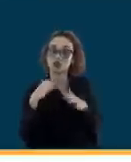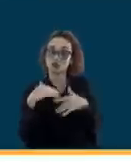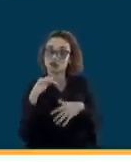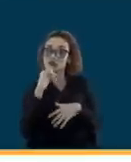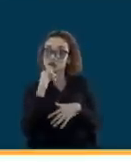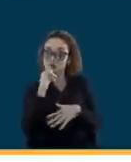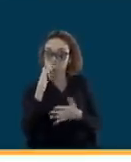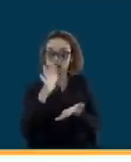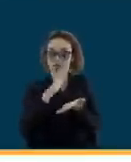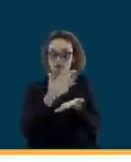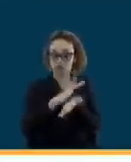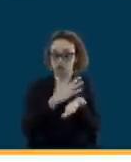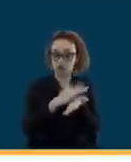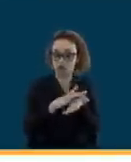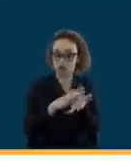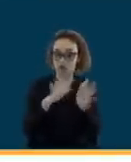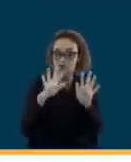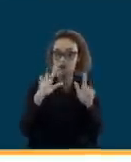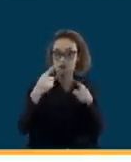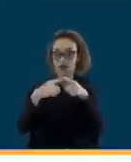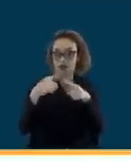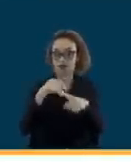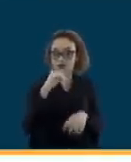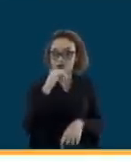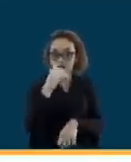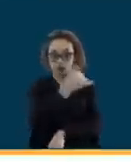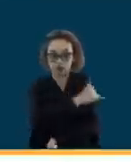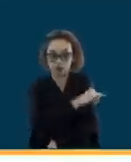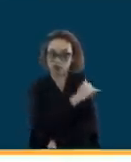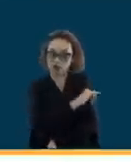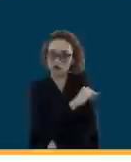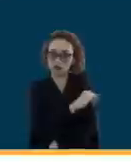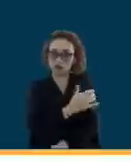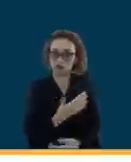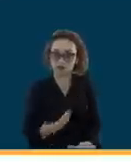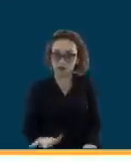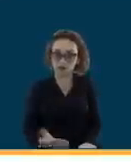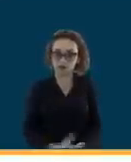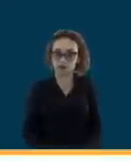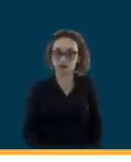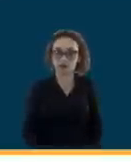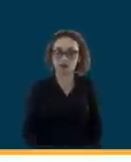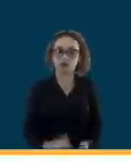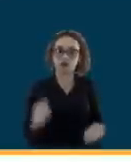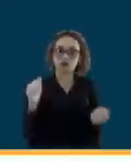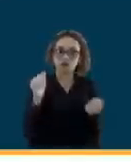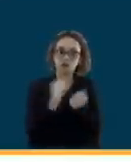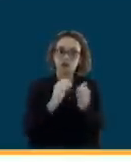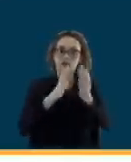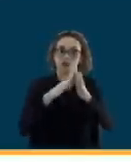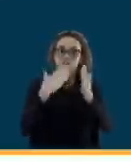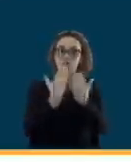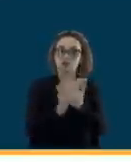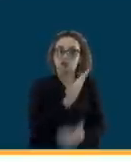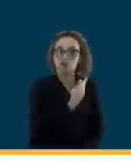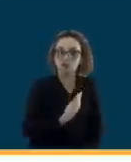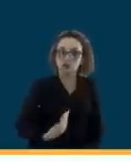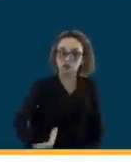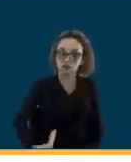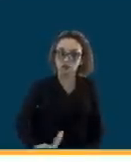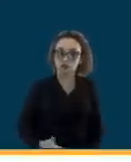pelo exemplo do Rio de Janeiro mesmo, né? E junto à escola pública, né? E aí,